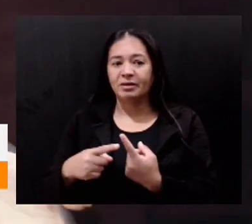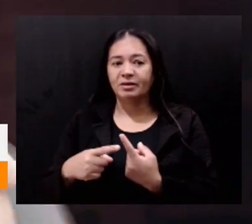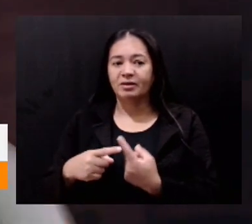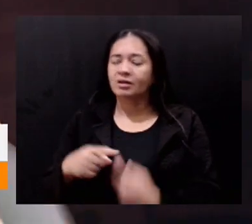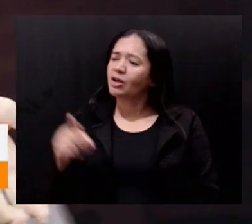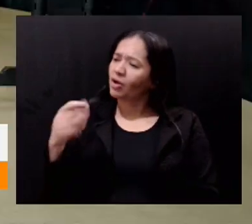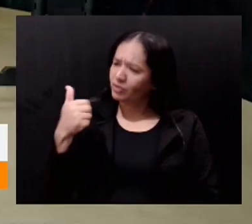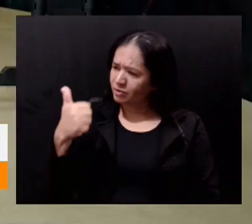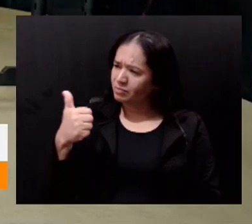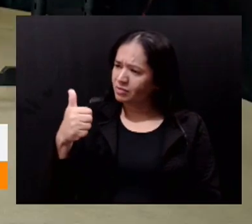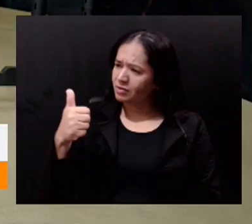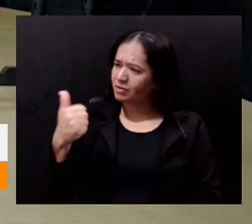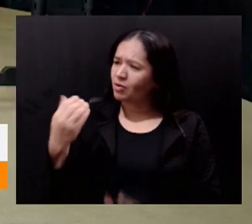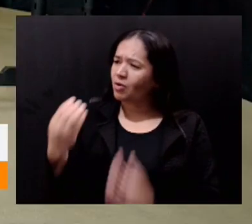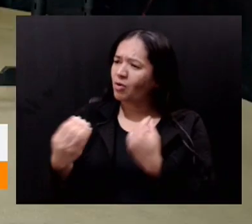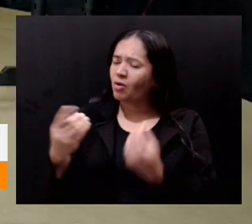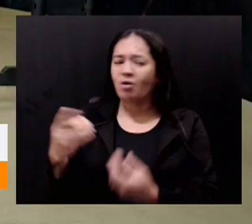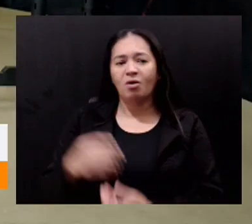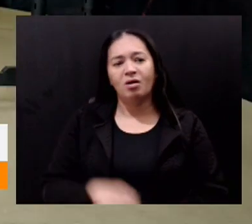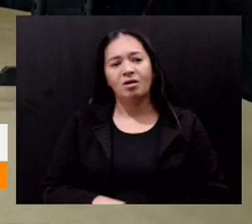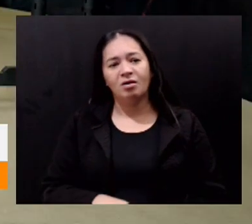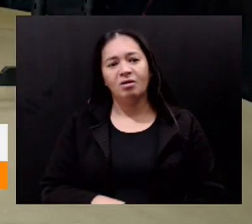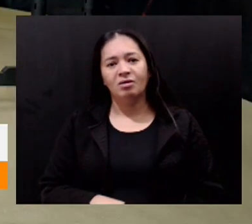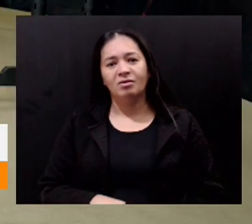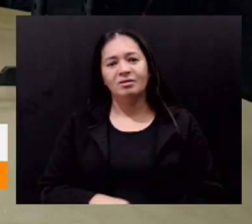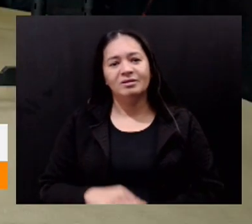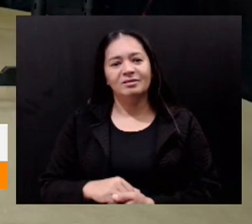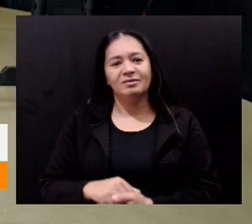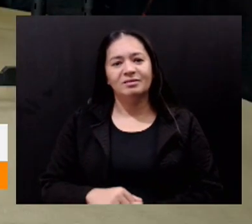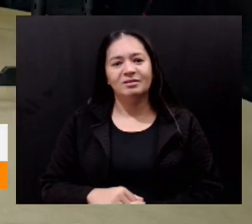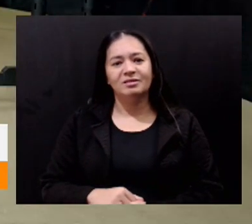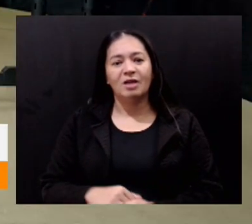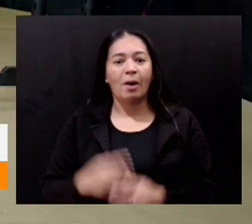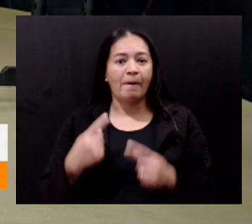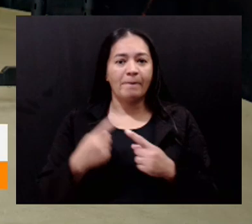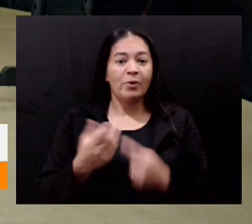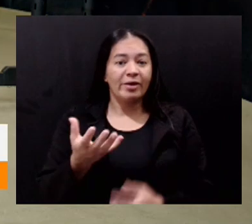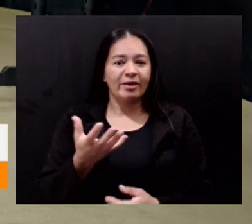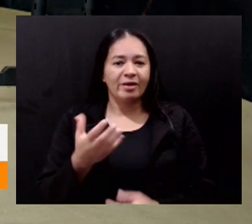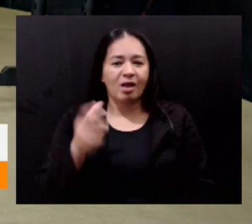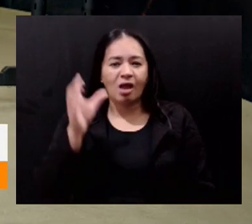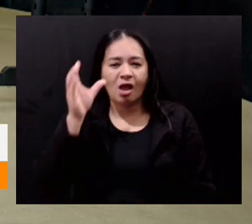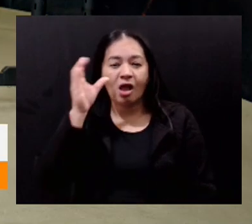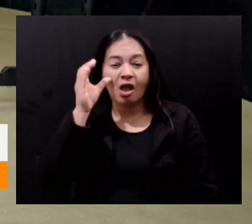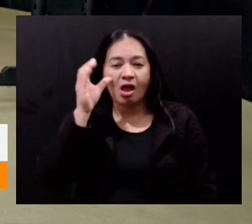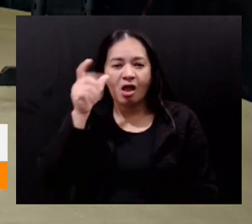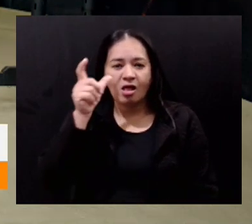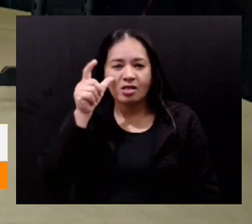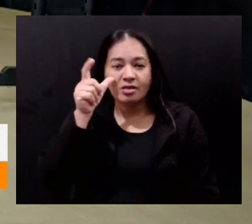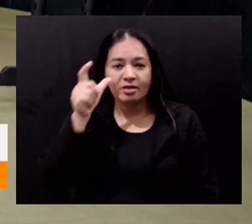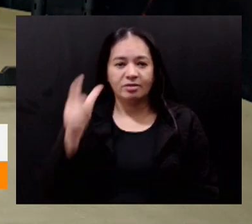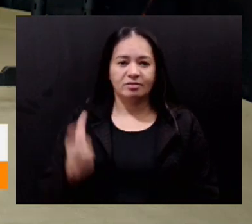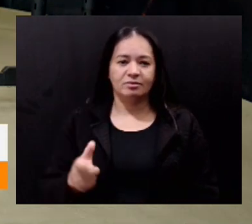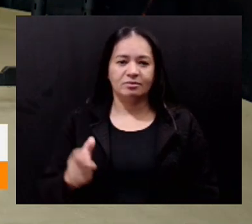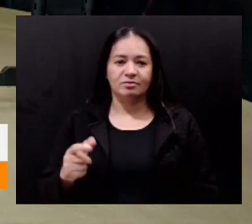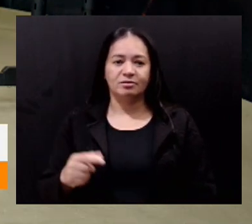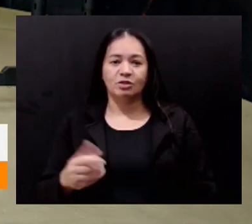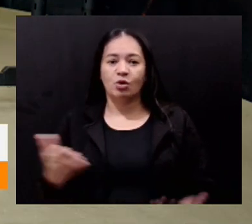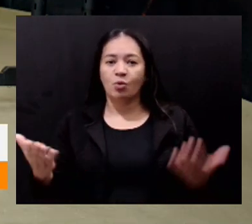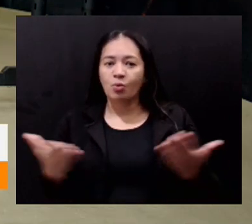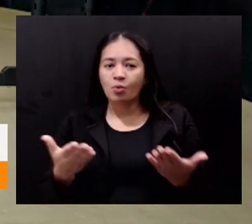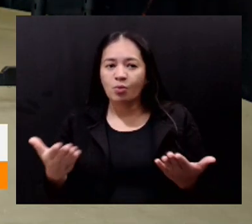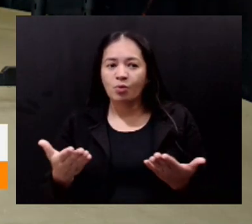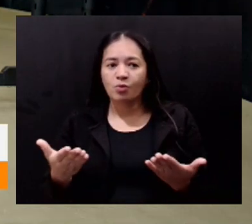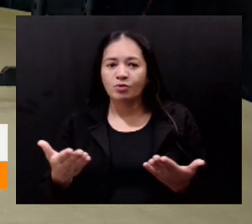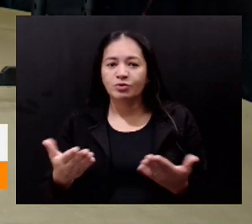está?". Isso. A Conveniência, né? conveniência. E Aham. é muito difícil a gente hoje barrar isso,